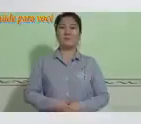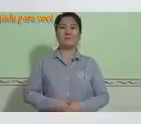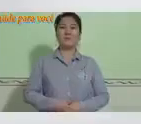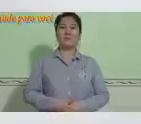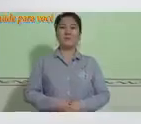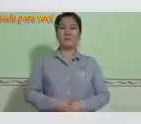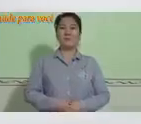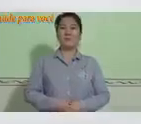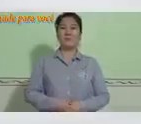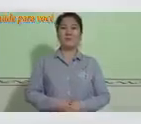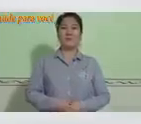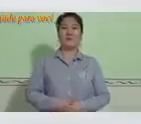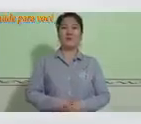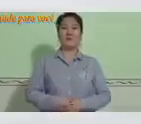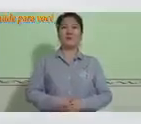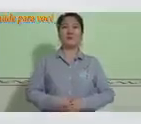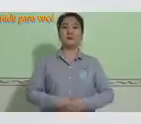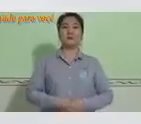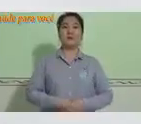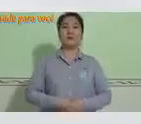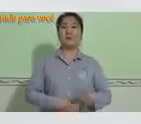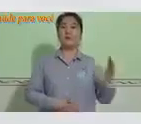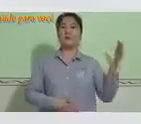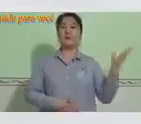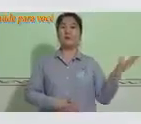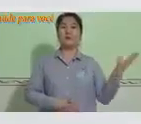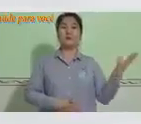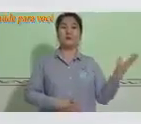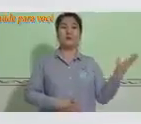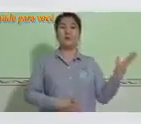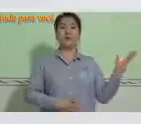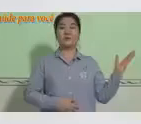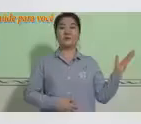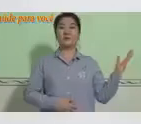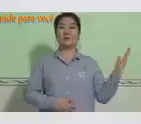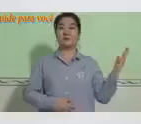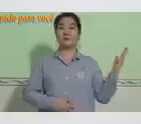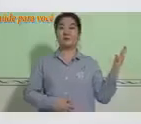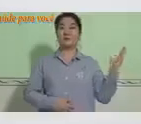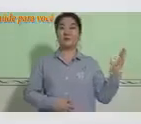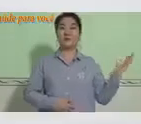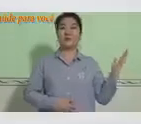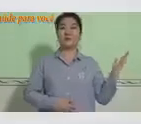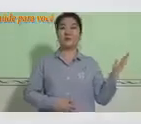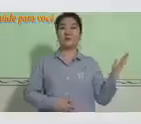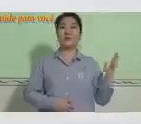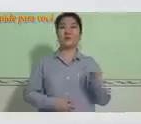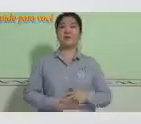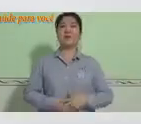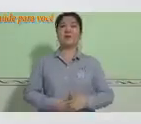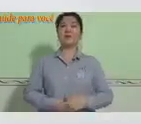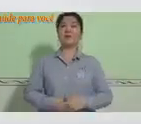O aumento da sensibilidade à luz do sol também é uma característica comum nas pessoas que possuem esta síndrome, vírgula, que